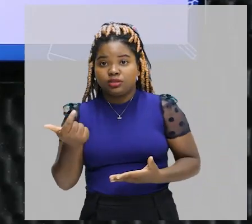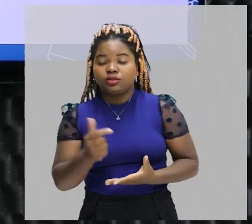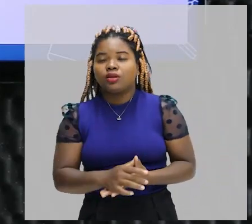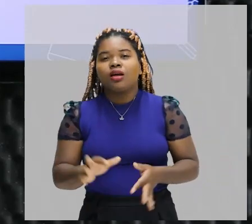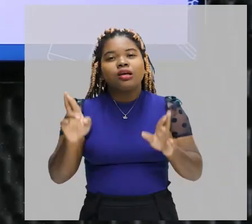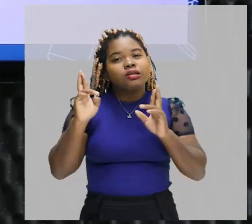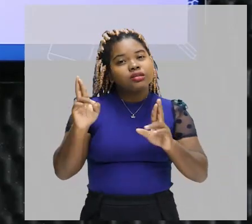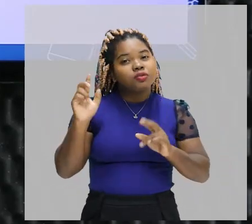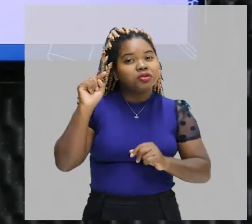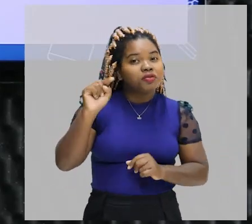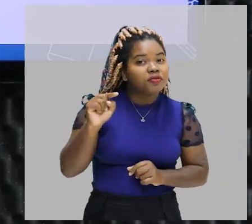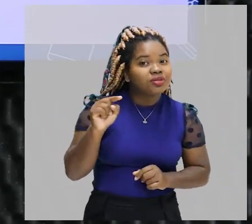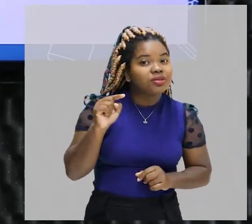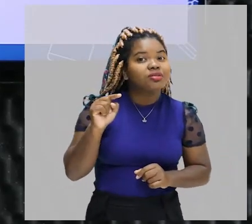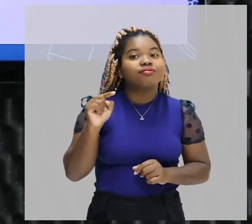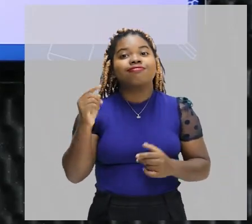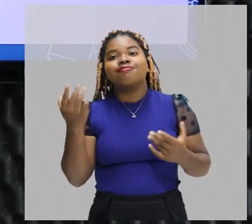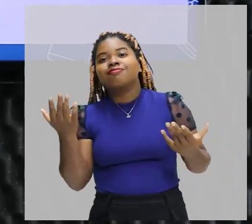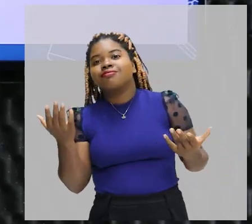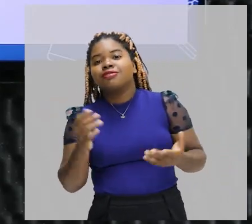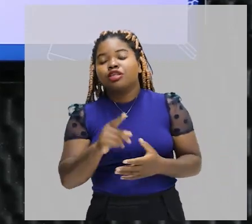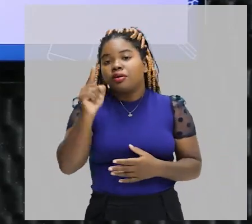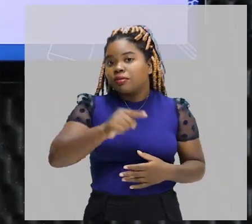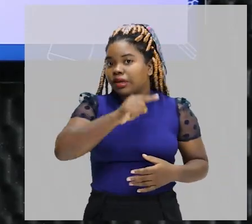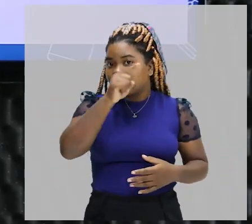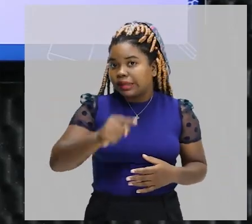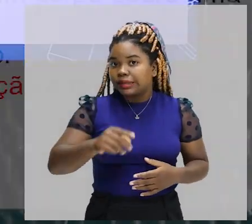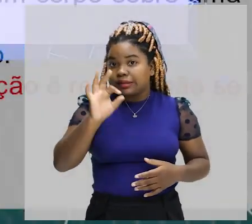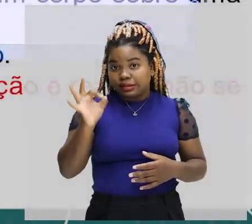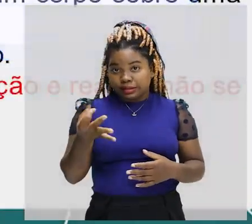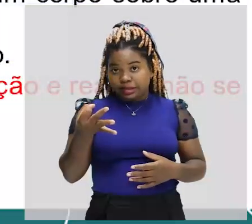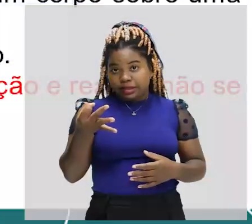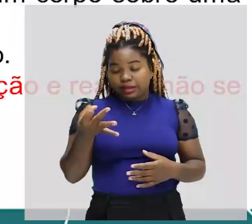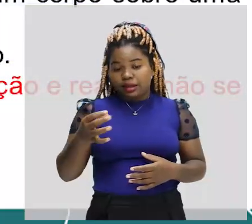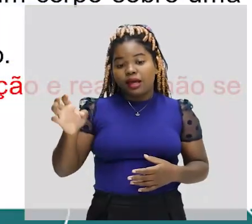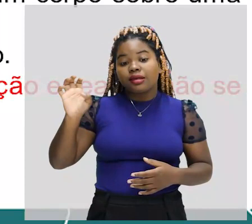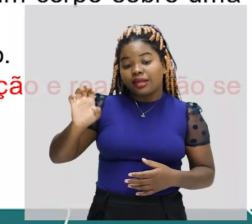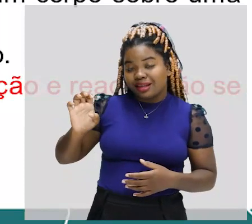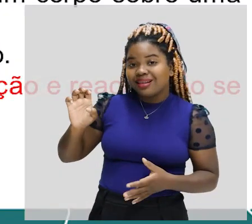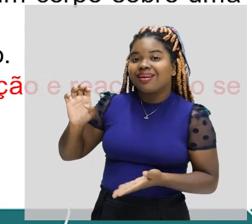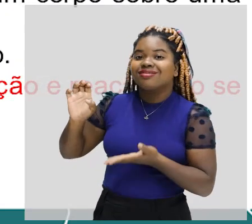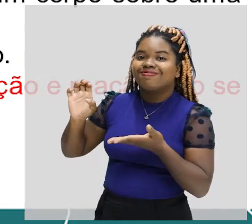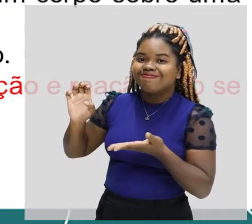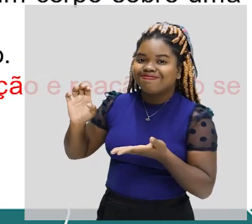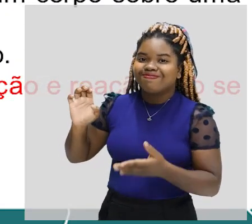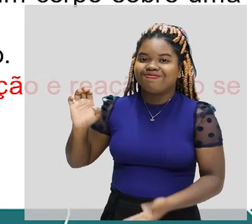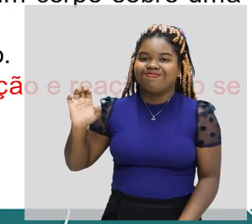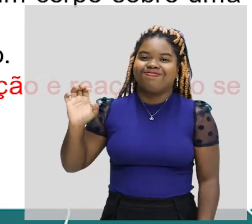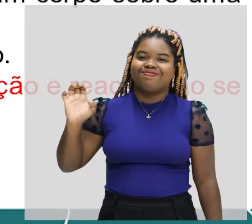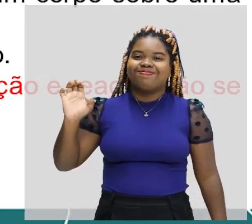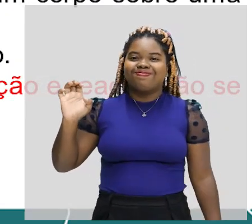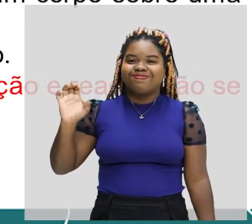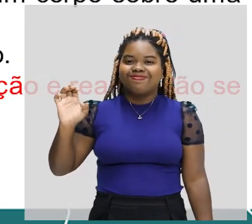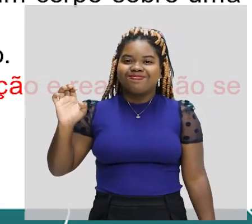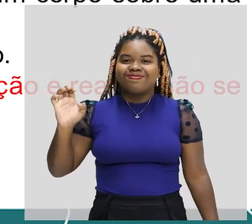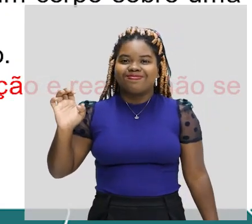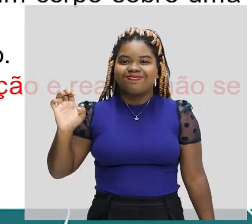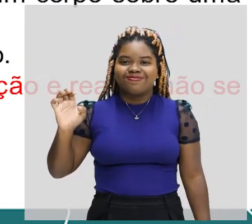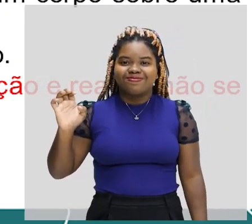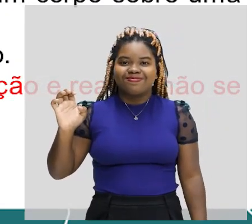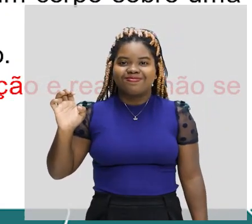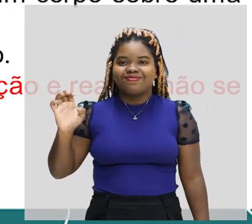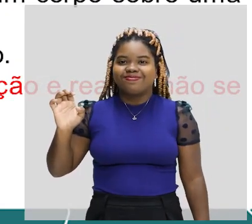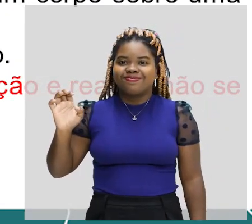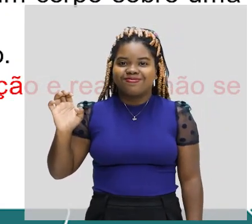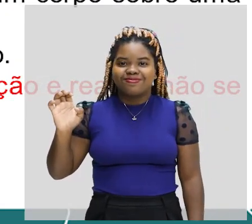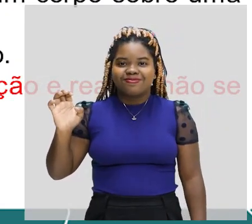que vocês tenham aí, não é, marcado, né, anotado a letra E, né, como estão aplicadas em corpos diferentes,